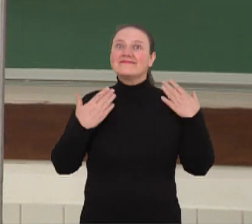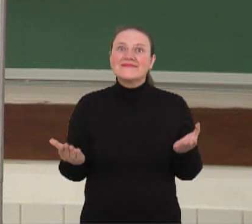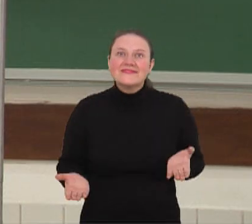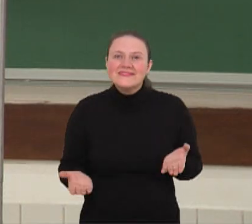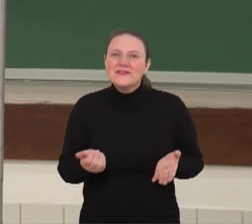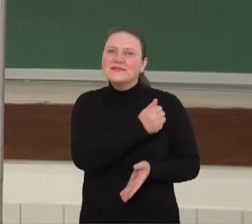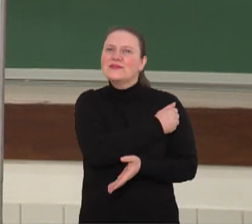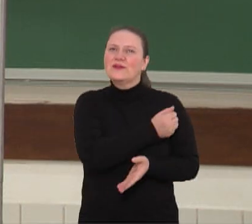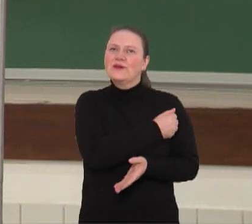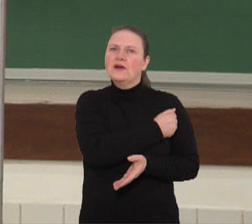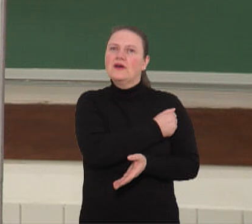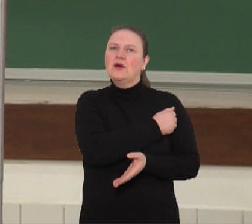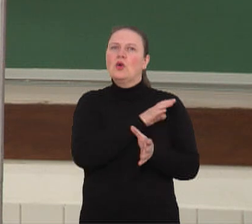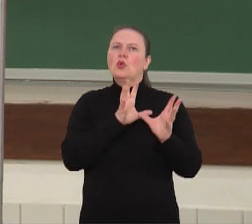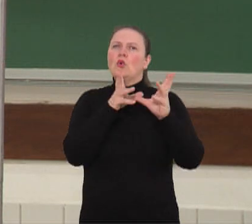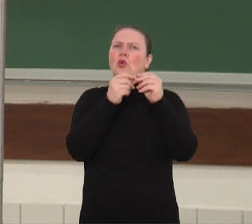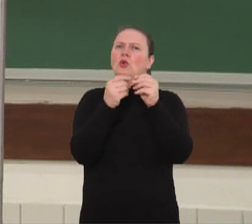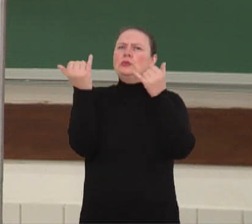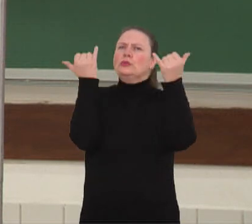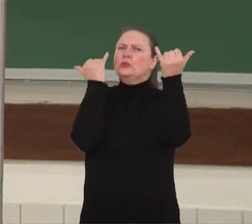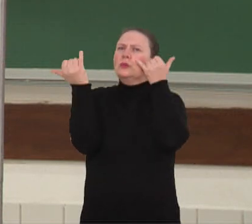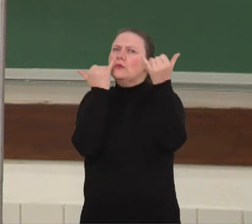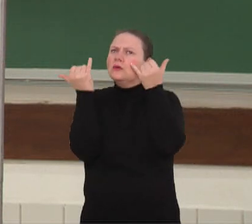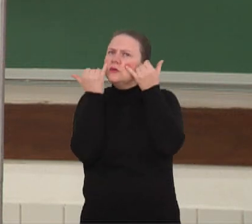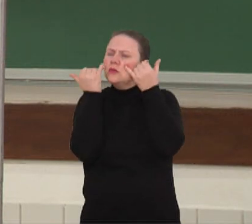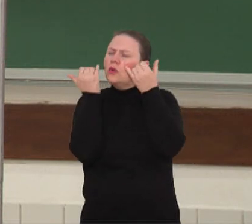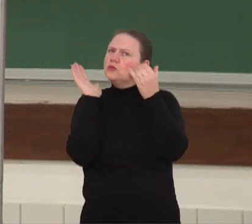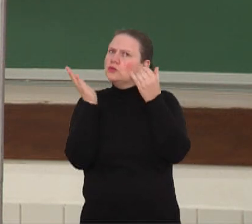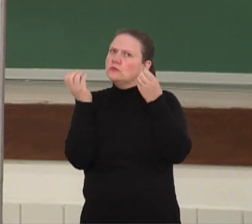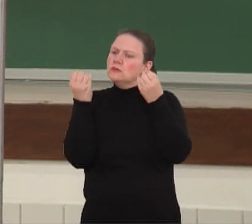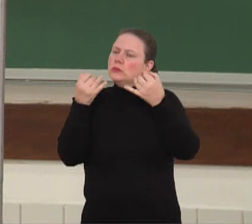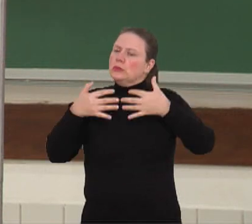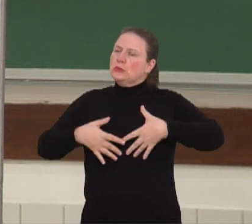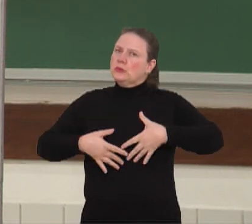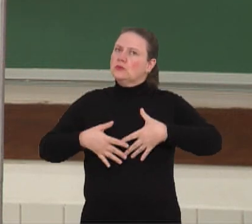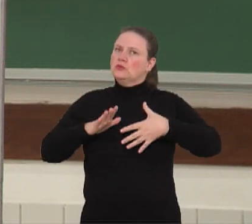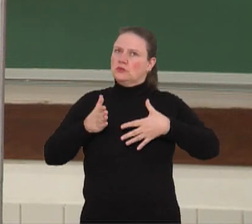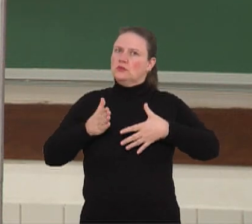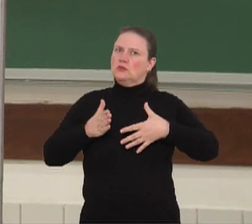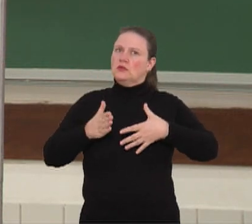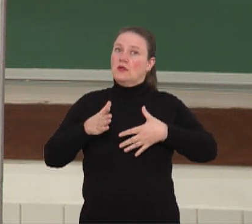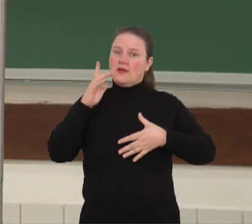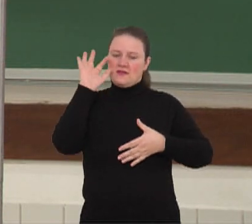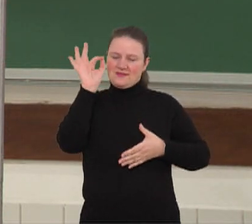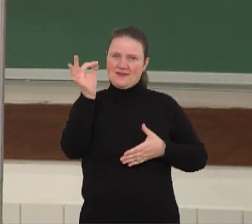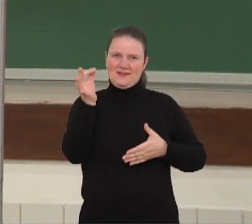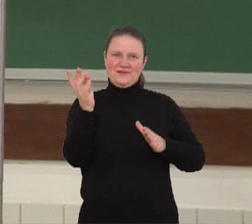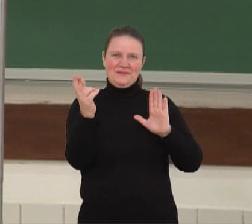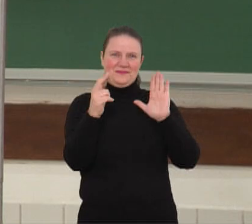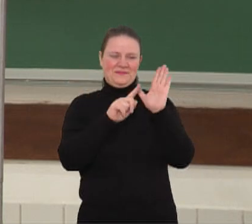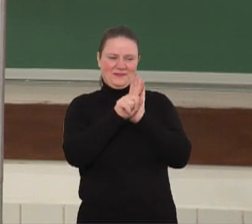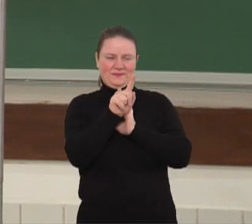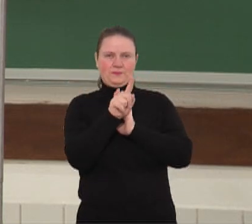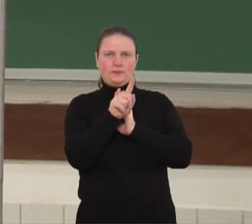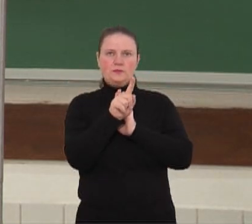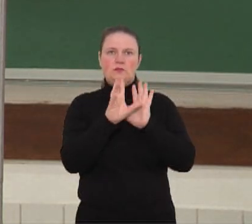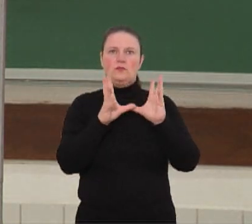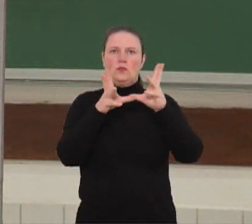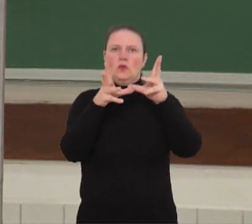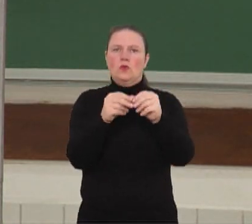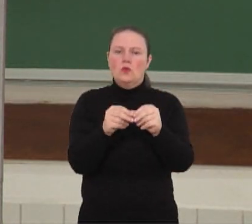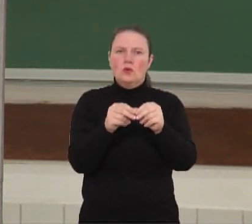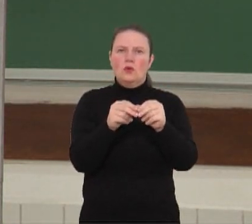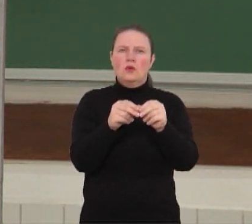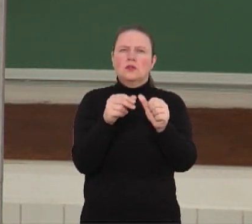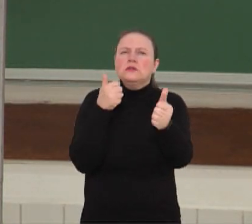Então, gente, pega tudo isso que eu contei para vocês agora e veja como você provavelmente acertou essa questão. Então, todas as civilizações, chega